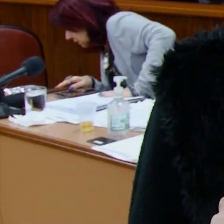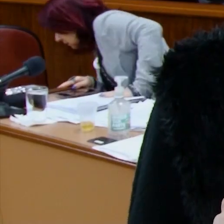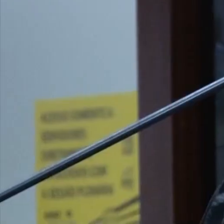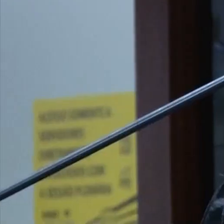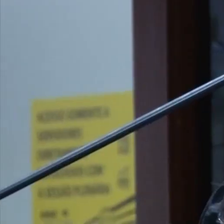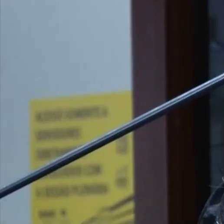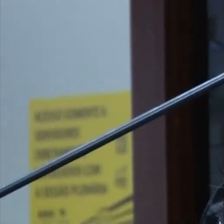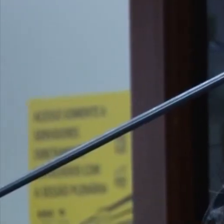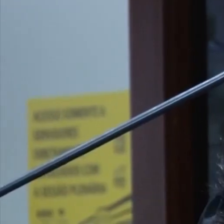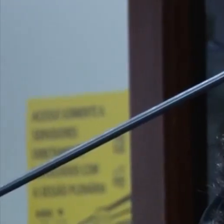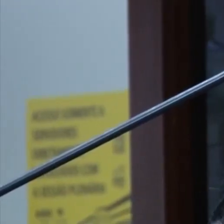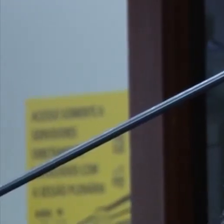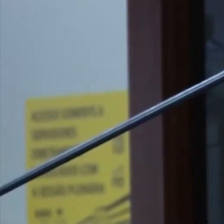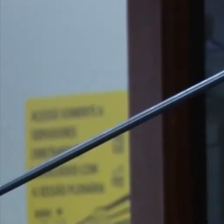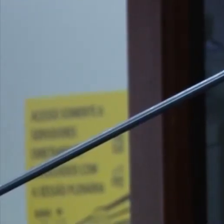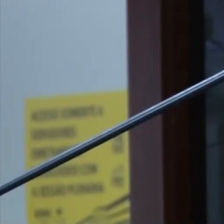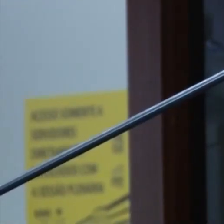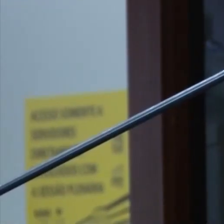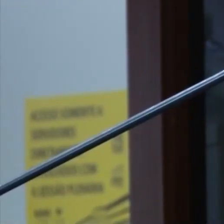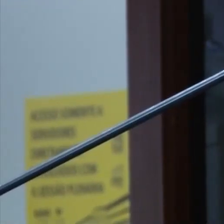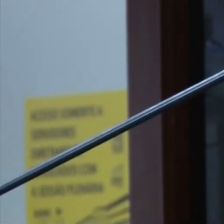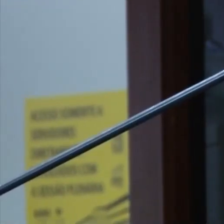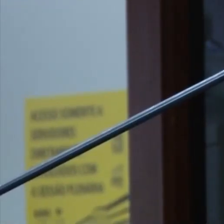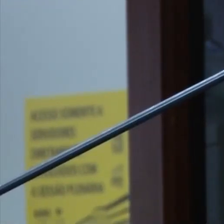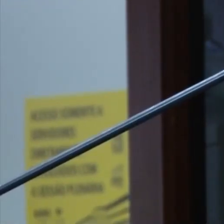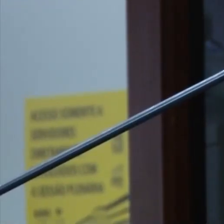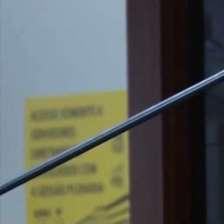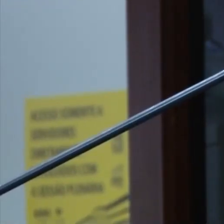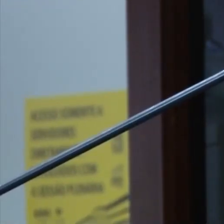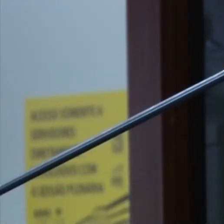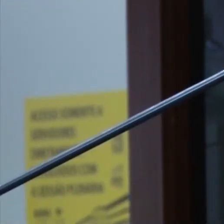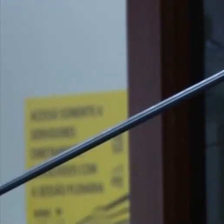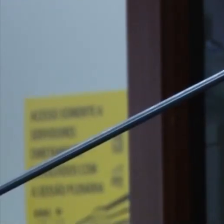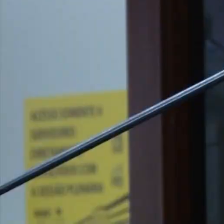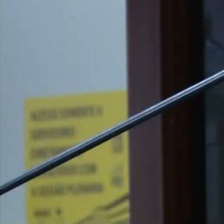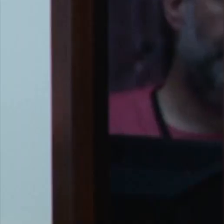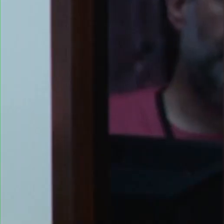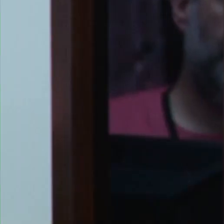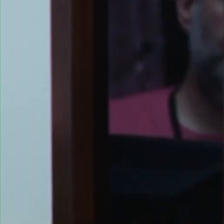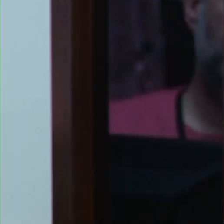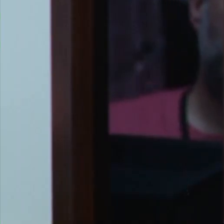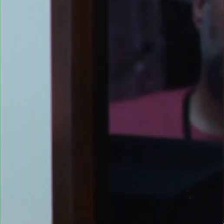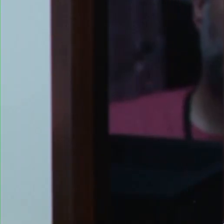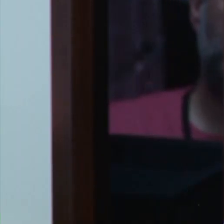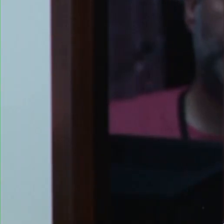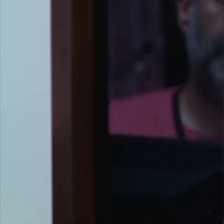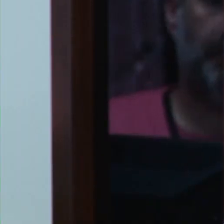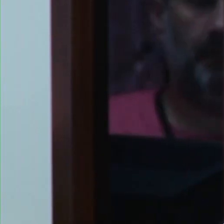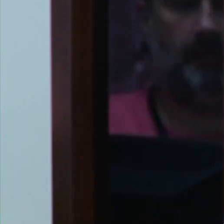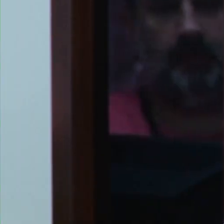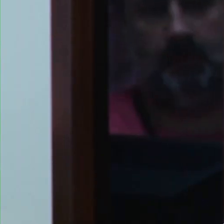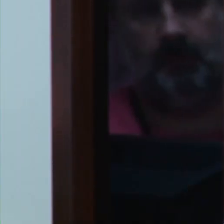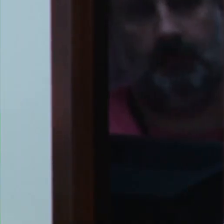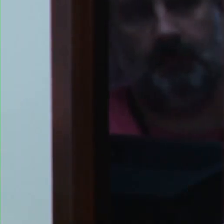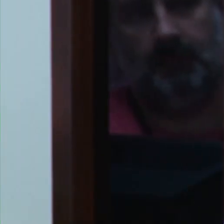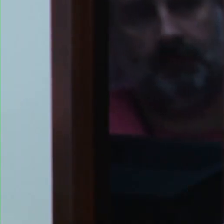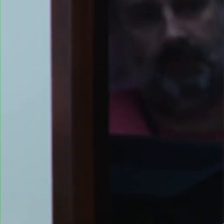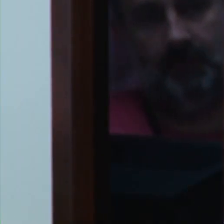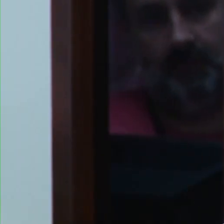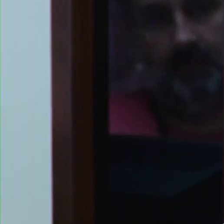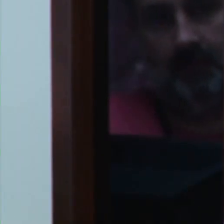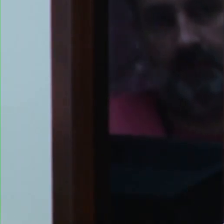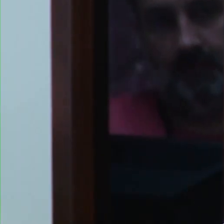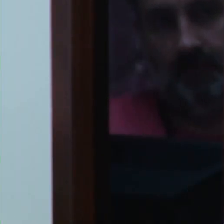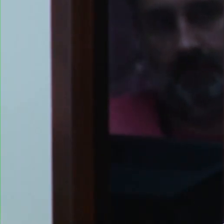que vem. Período muito curto, mas ao mesmo tempo, se eu conseguir deixar a maior mensagem que as pessoas